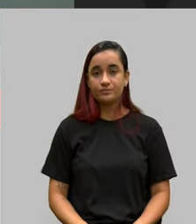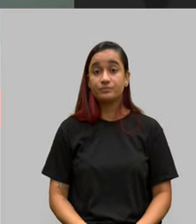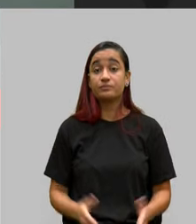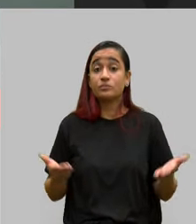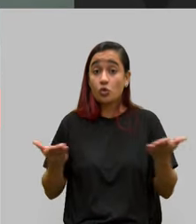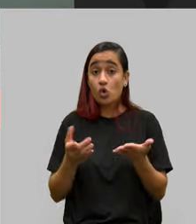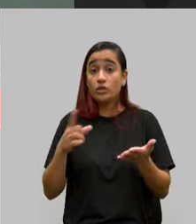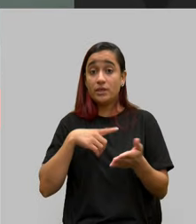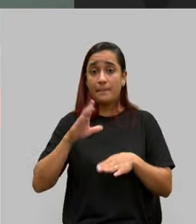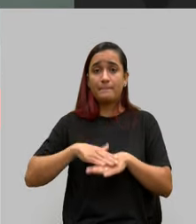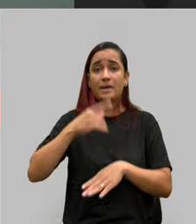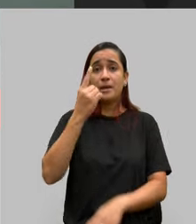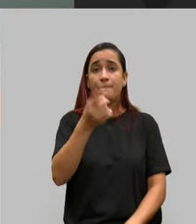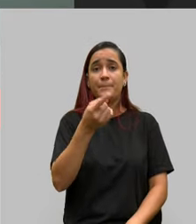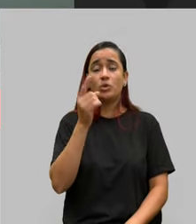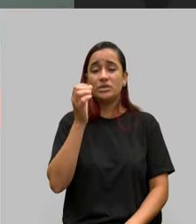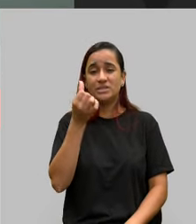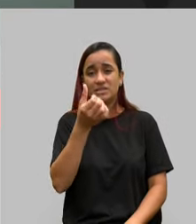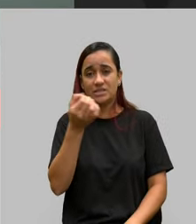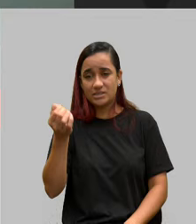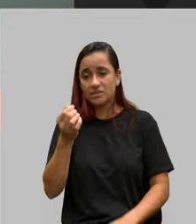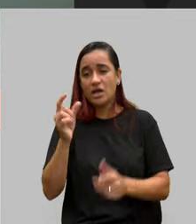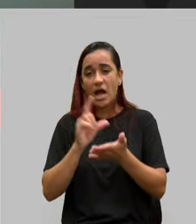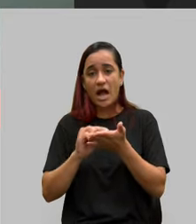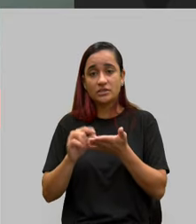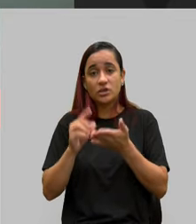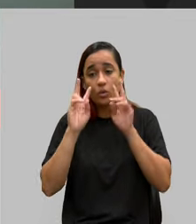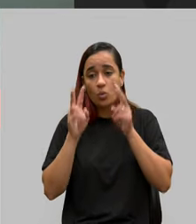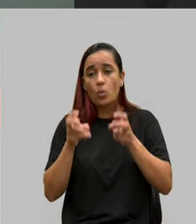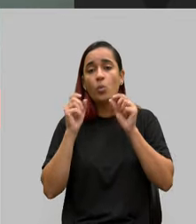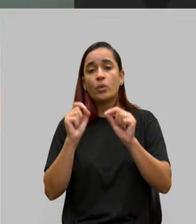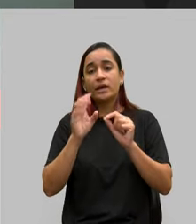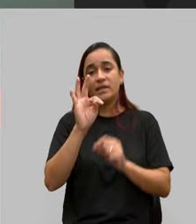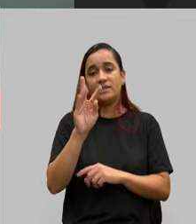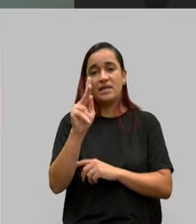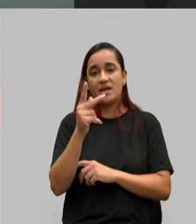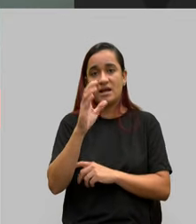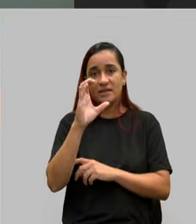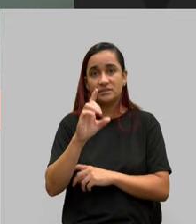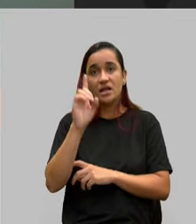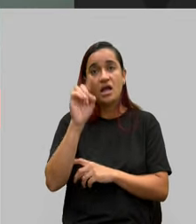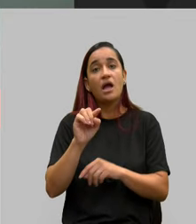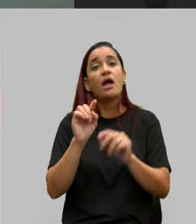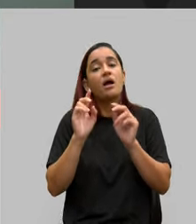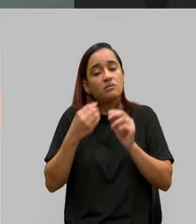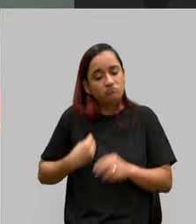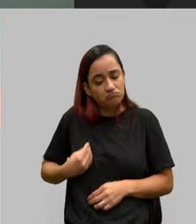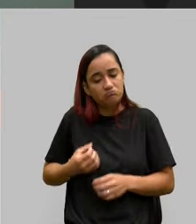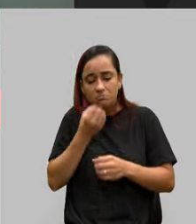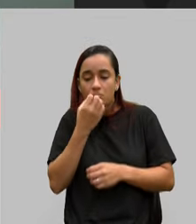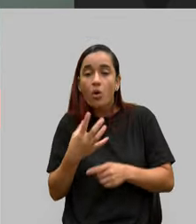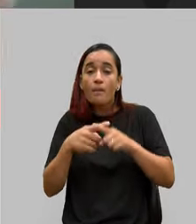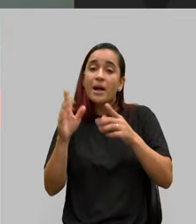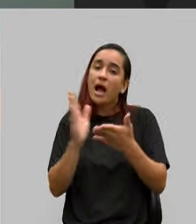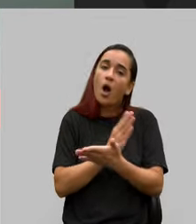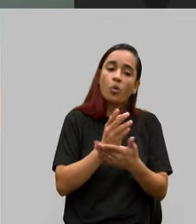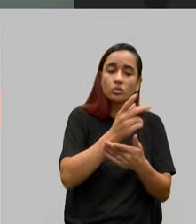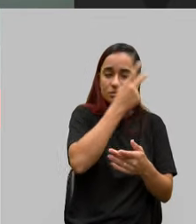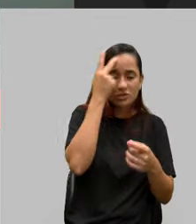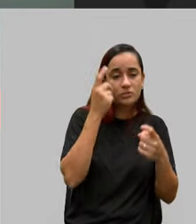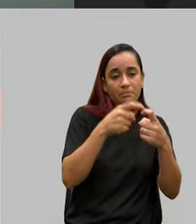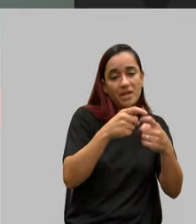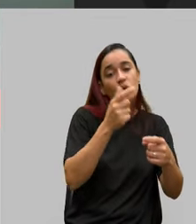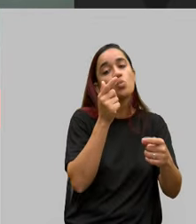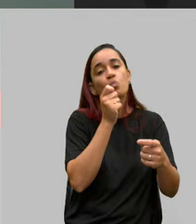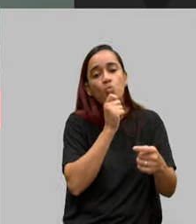de 600 artigos que consideram thc apesar de muitos colegas questionarem a falta de ciência a ciência como o Dr Leandro